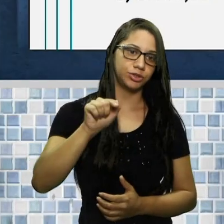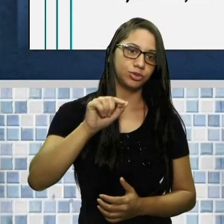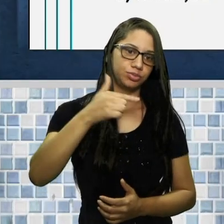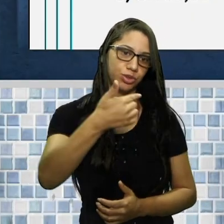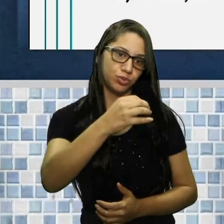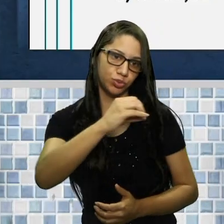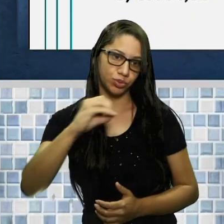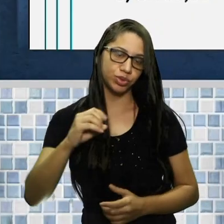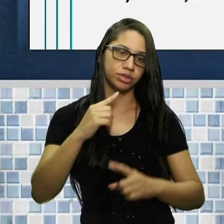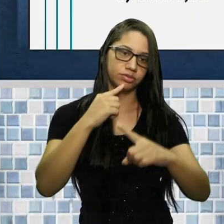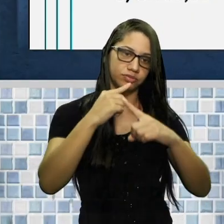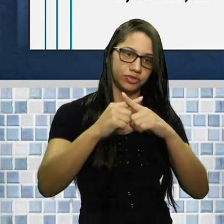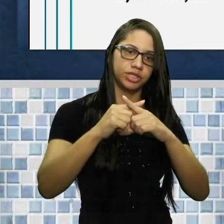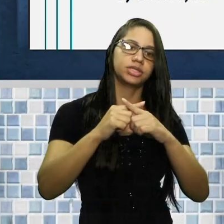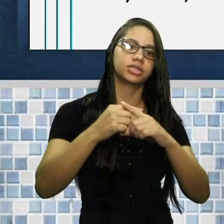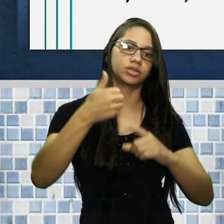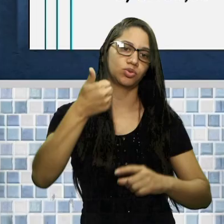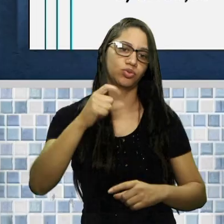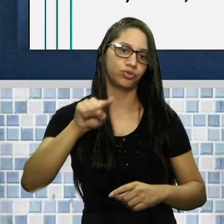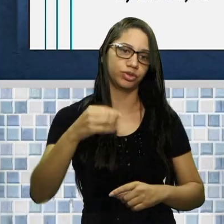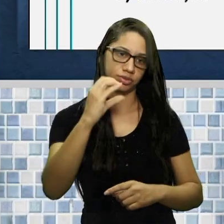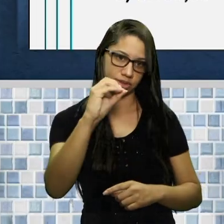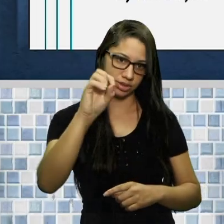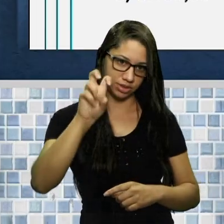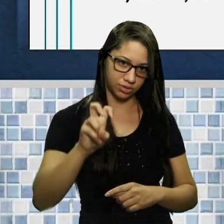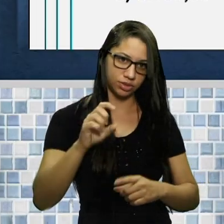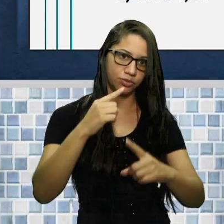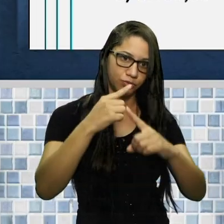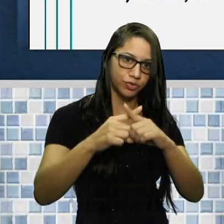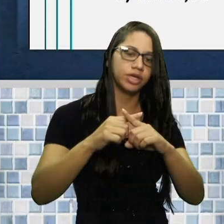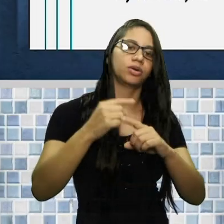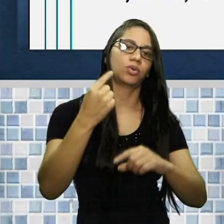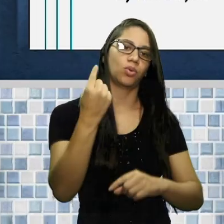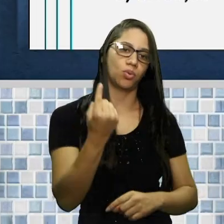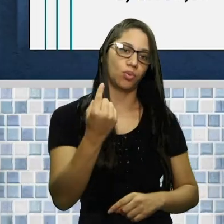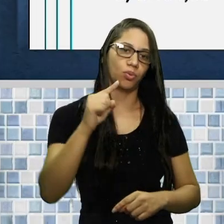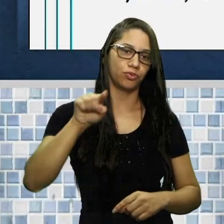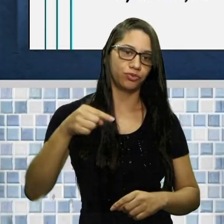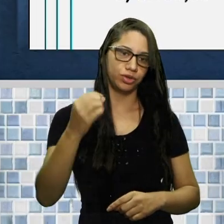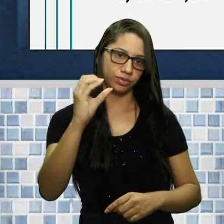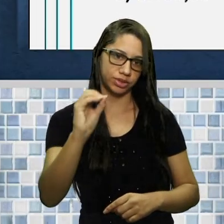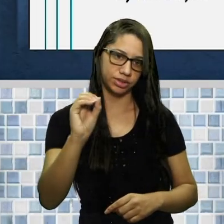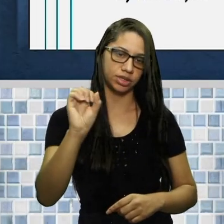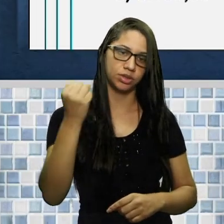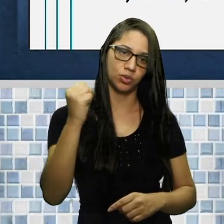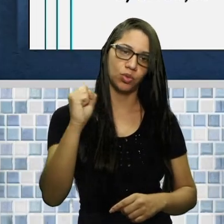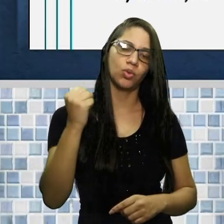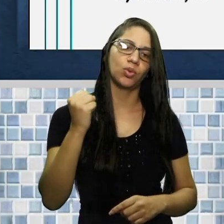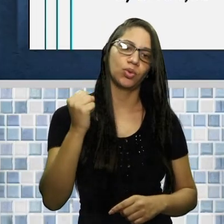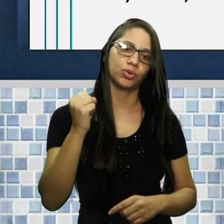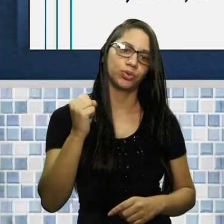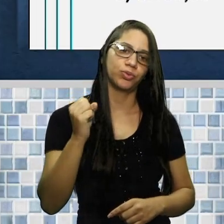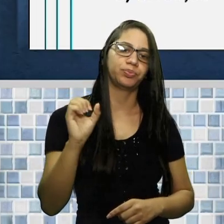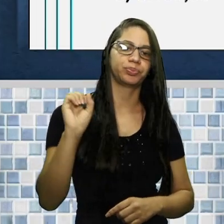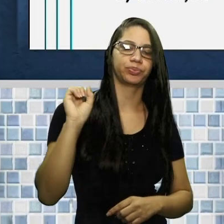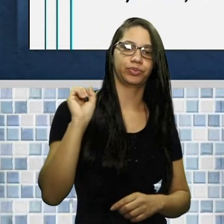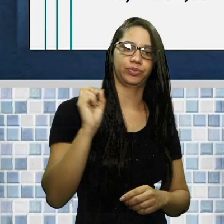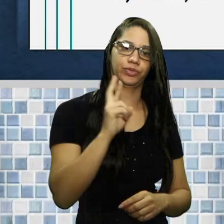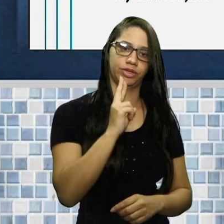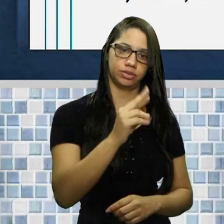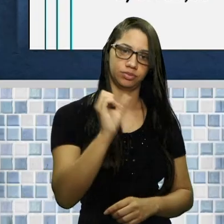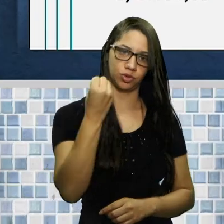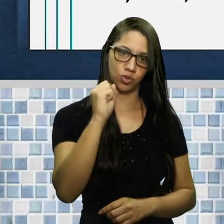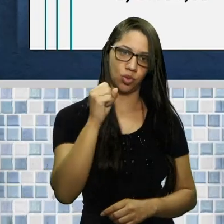Então, vai ser 7.200 vezes 1,05 vezes 1,08. Encontramos aí